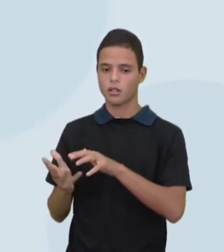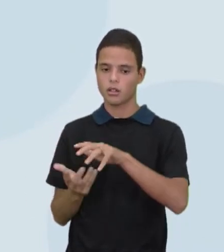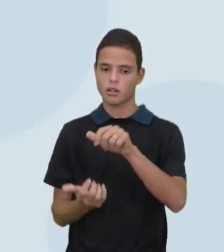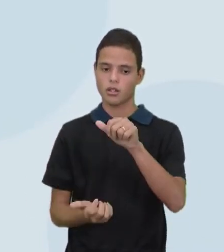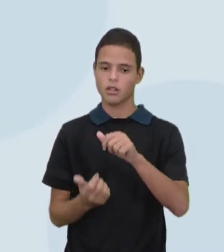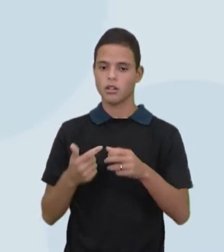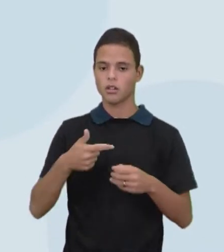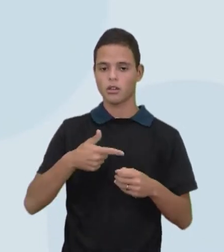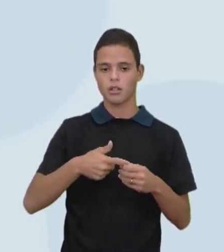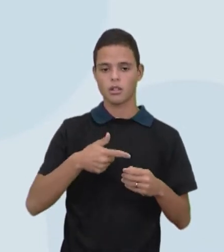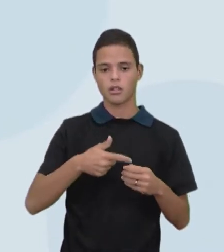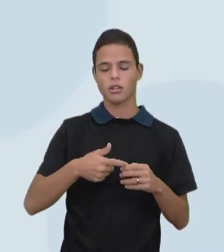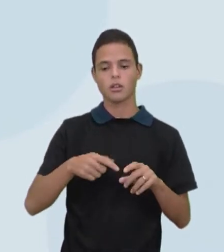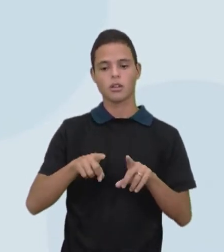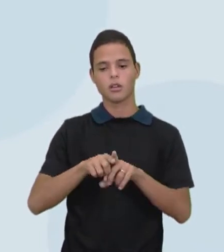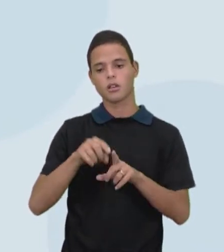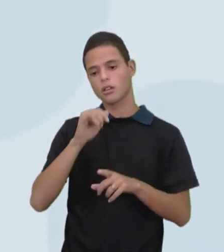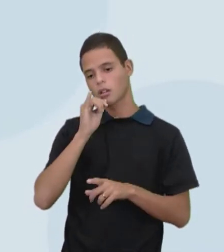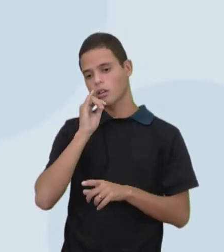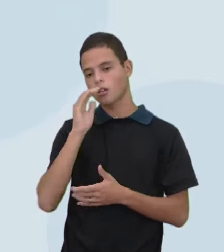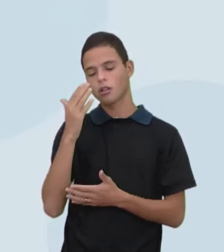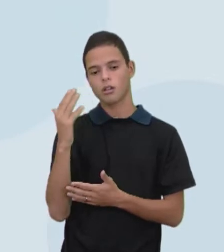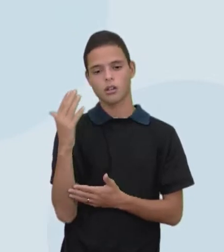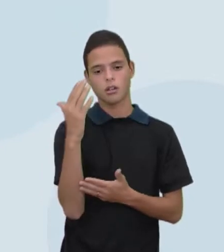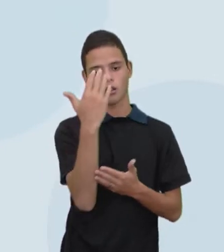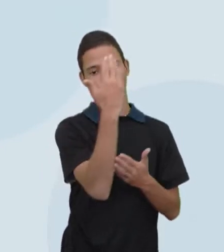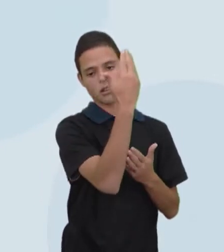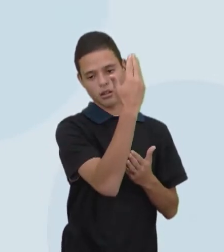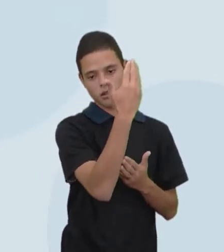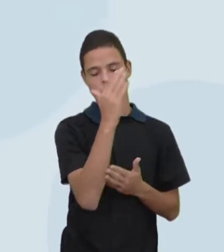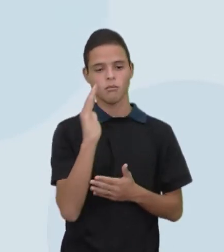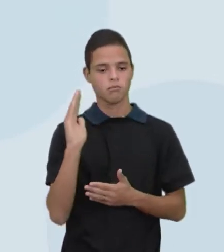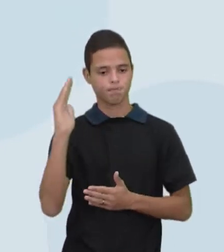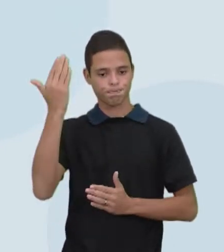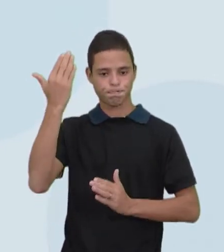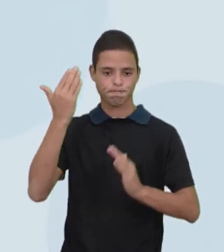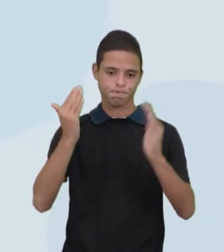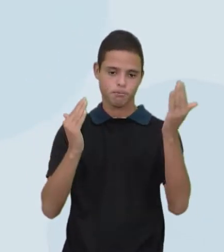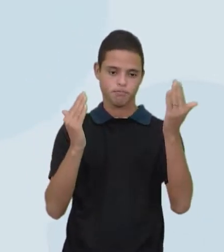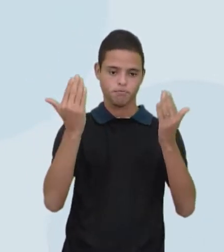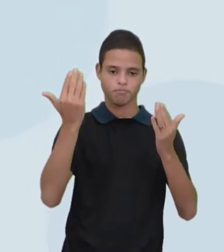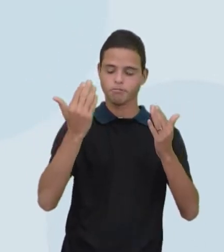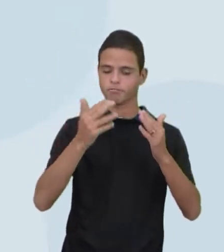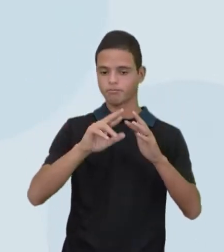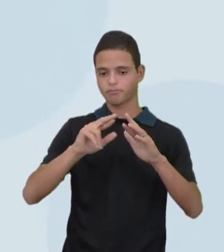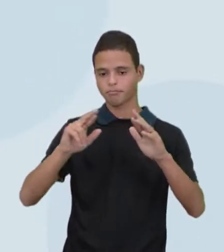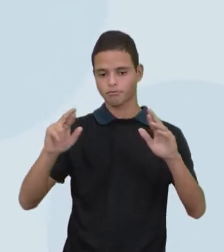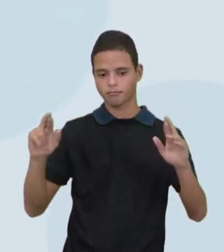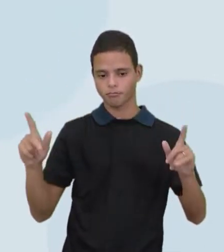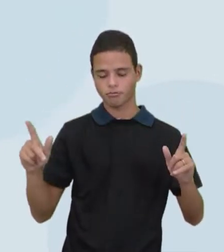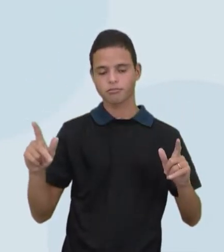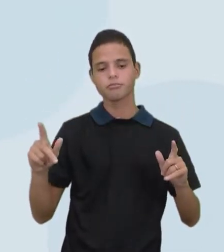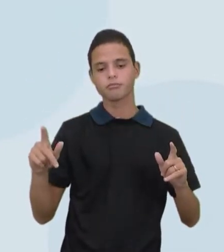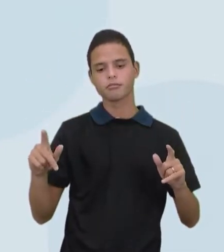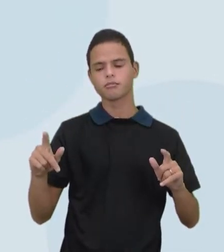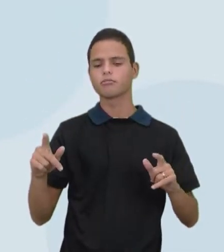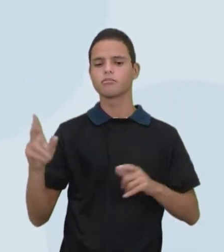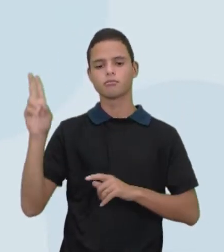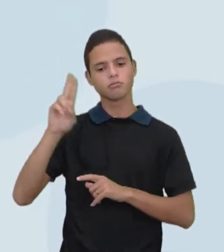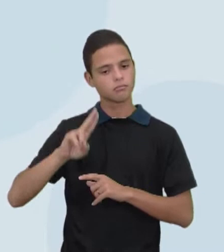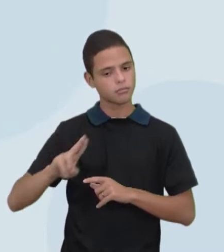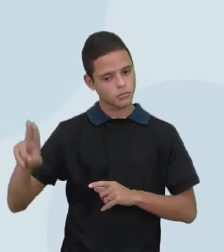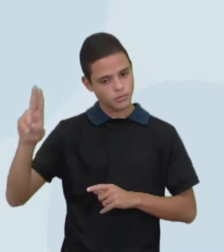exemplo, madeira de reflorestamento, bagaço de cana-de-açúcar e outras fontes que, desde que utilizadas de